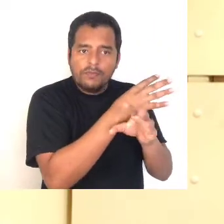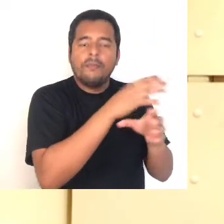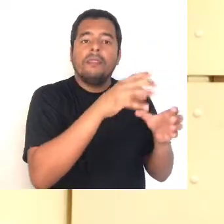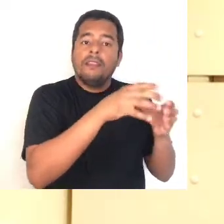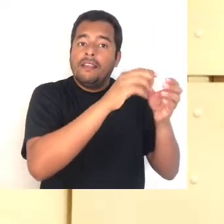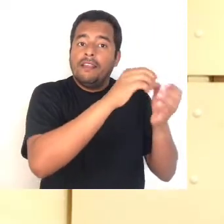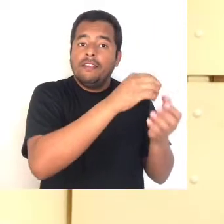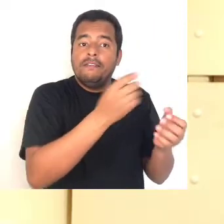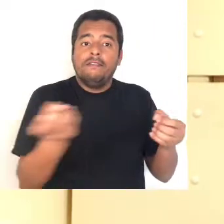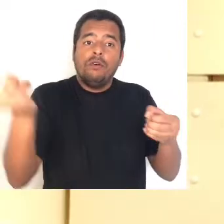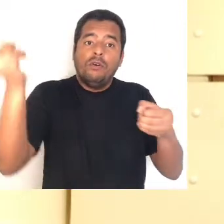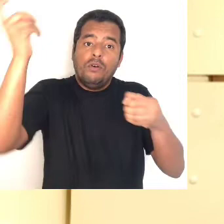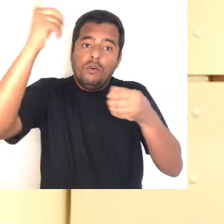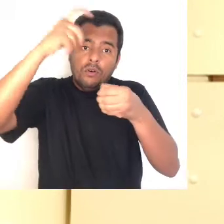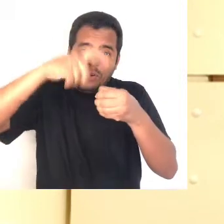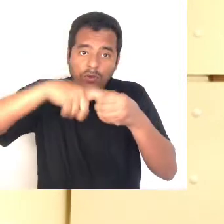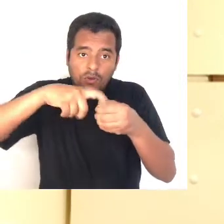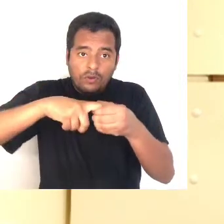Fez isso?